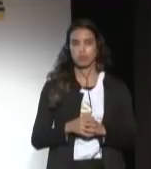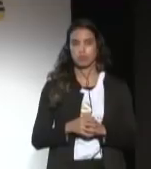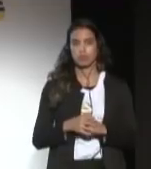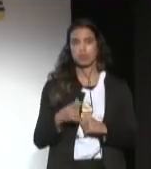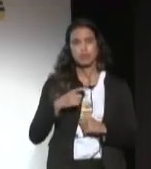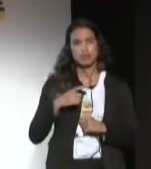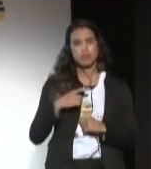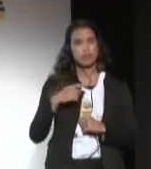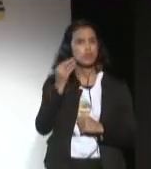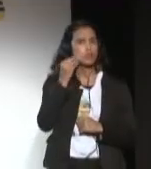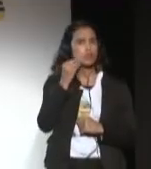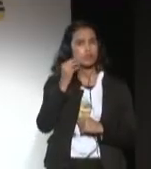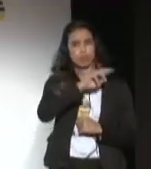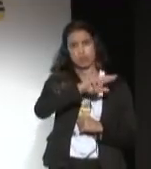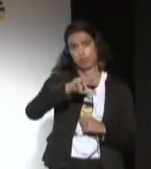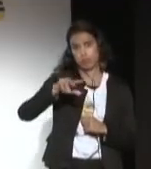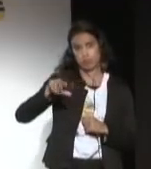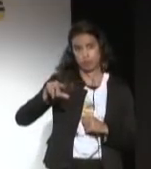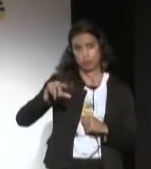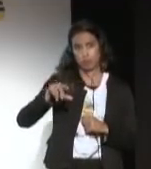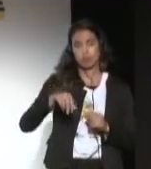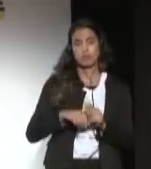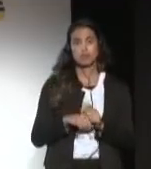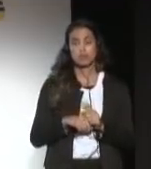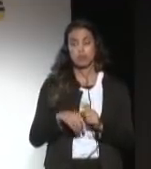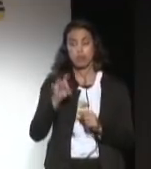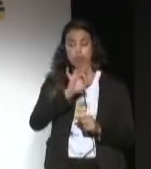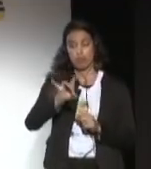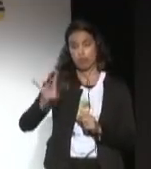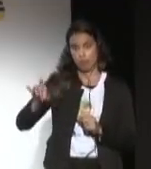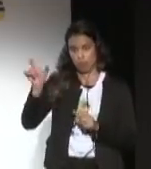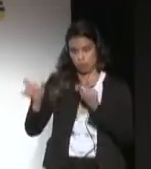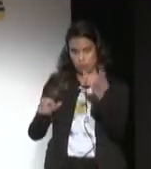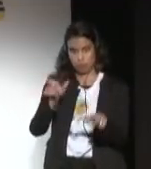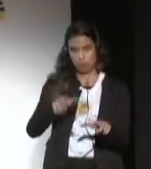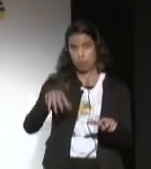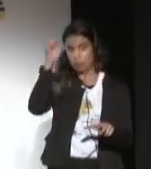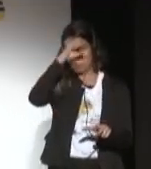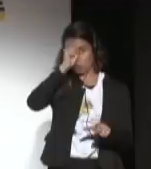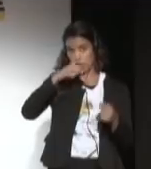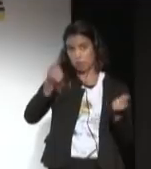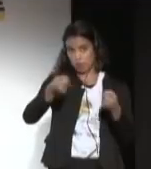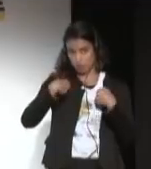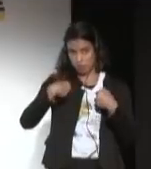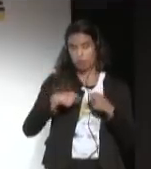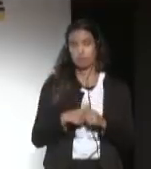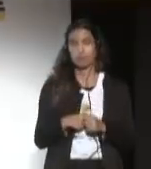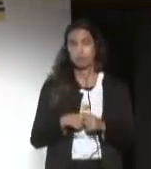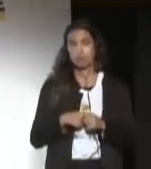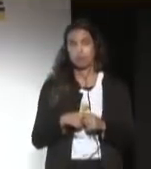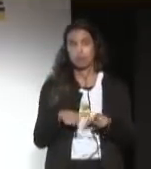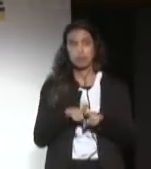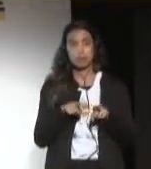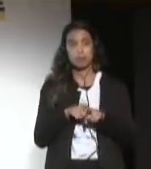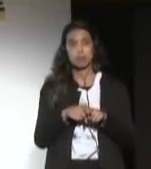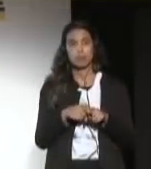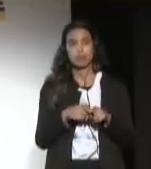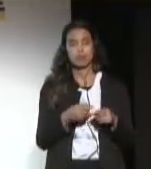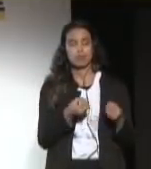Existem muitas oportunidades para esses programas. Os candidatos podem aprender realmente como transmitir o conteúdo de forma baseada